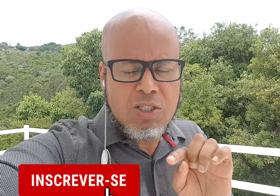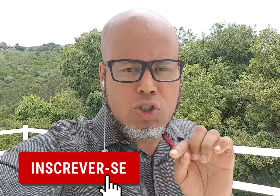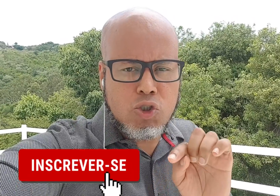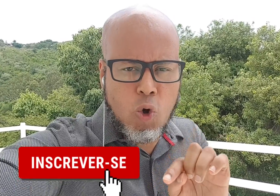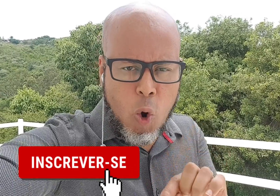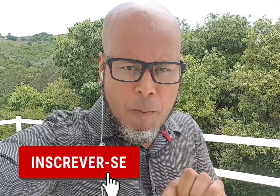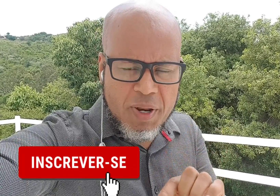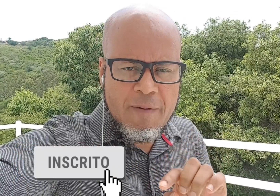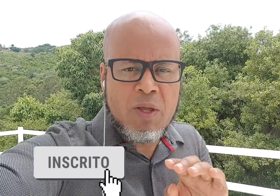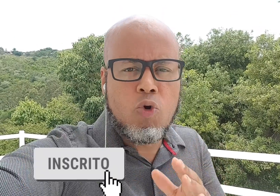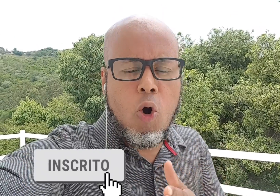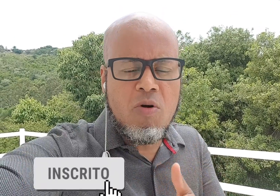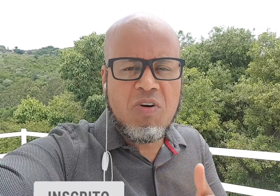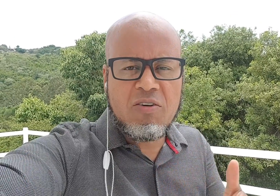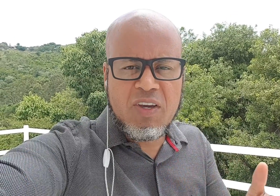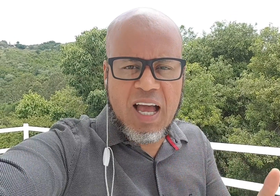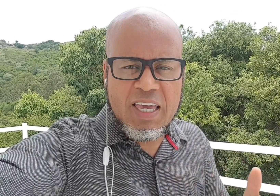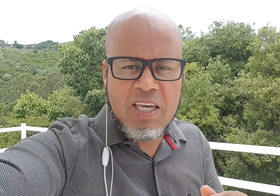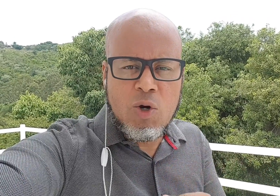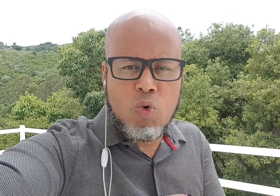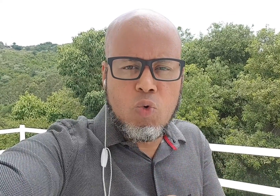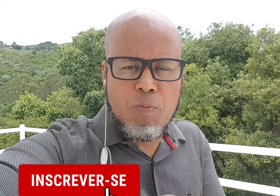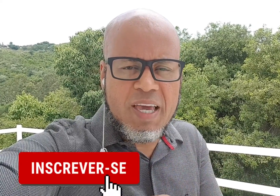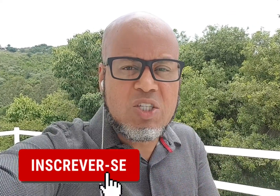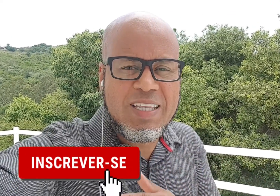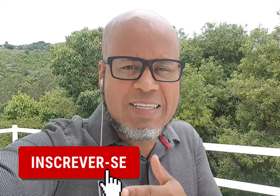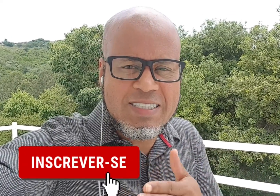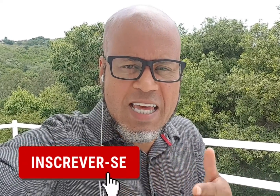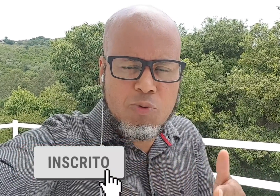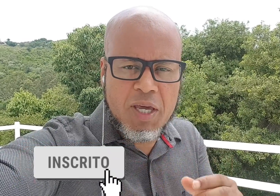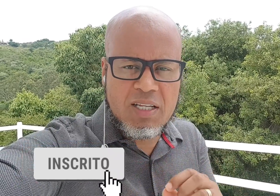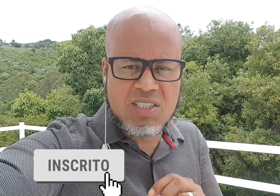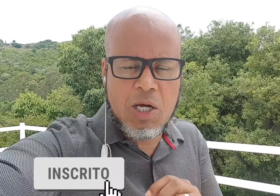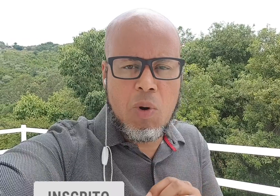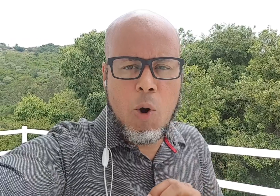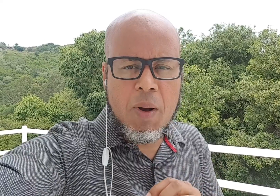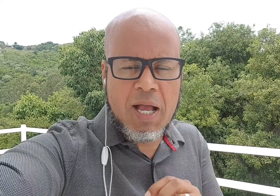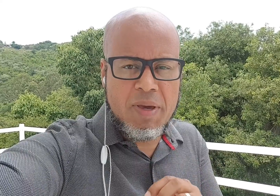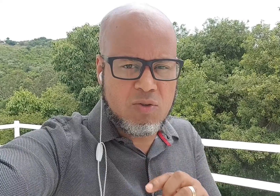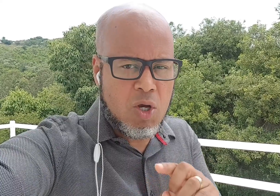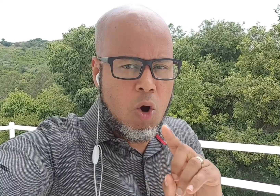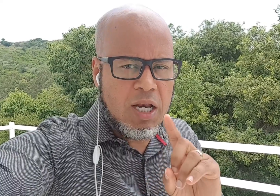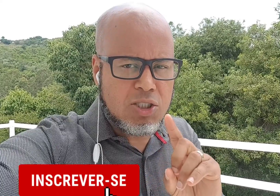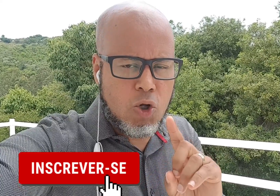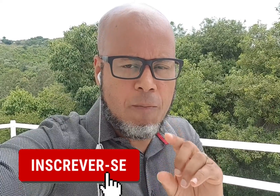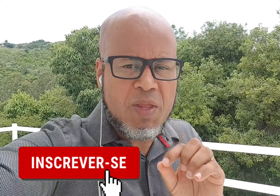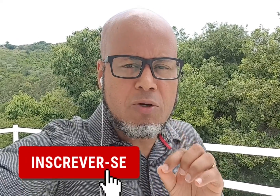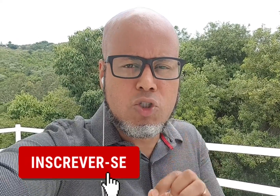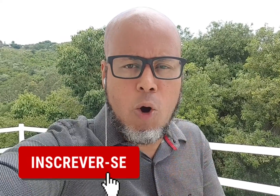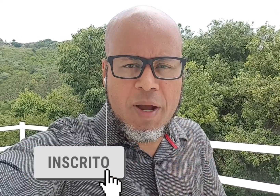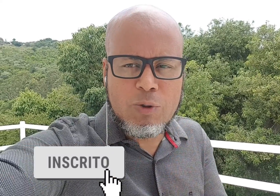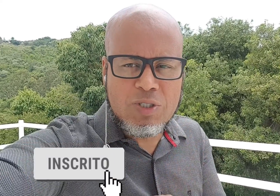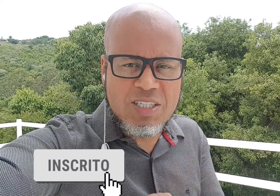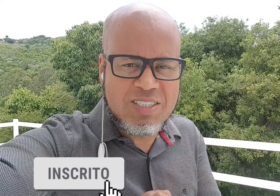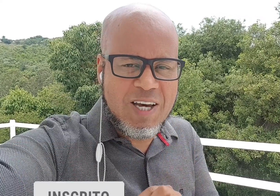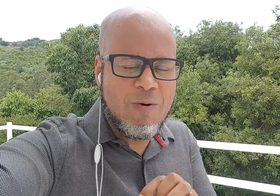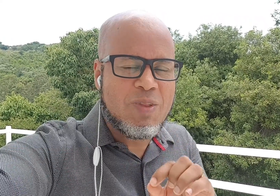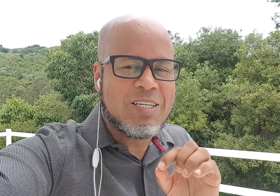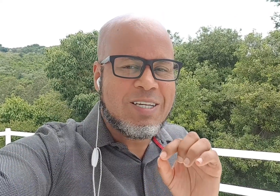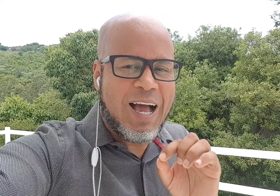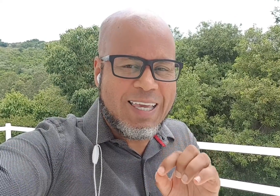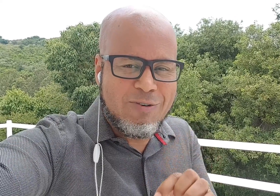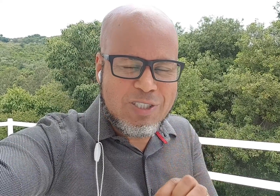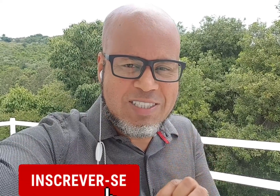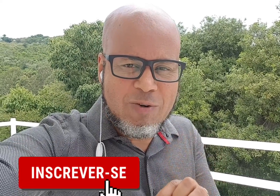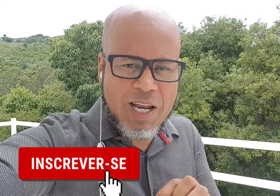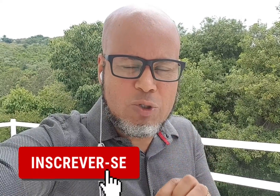sobre como vai ficar o mês de dezembro em relação ao pagamento. Olha só, eu sou Roberto Conceição,